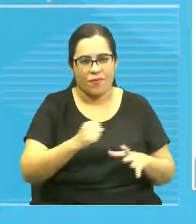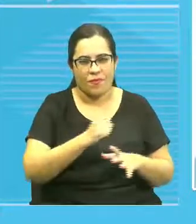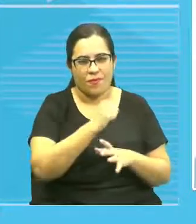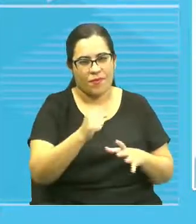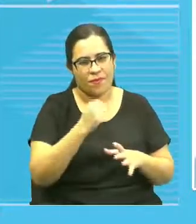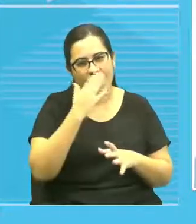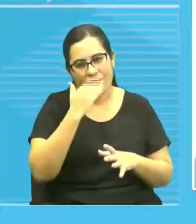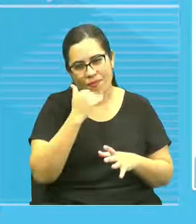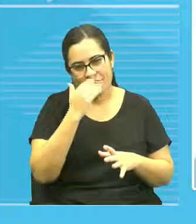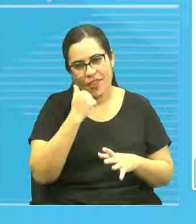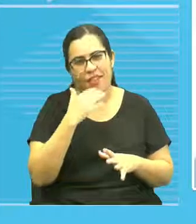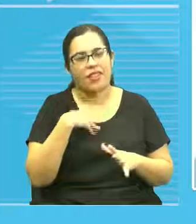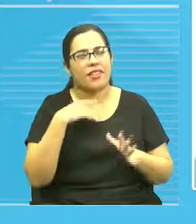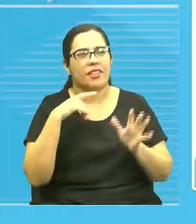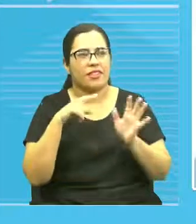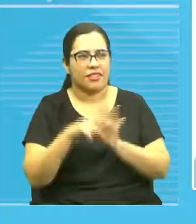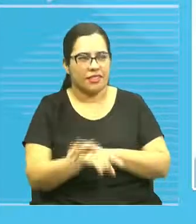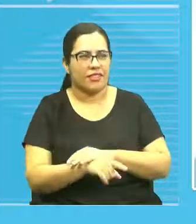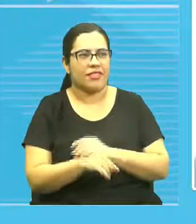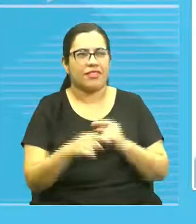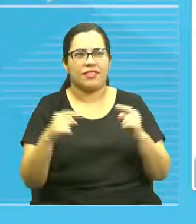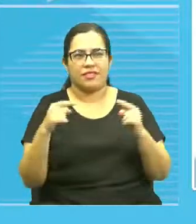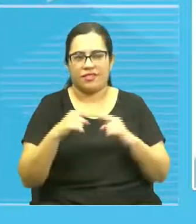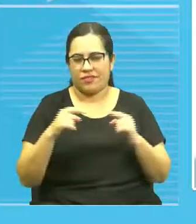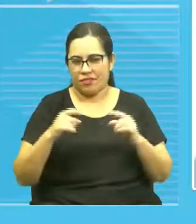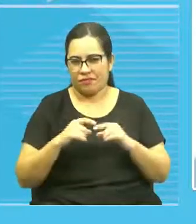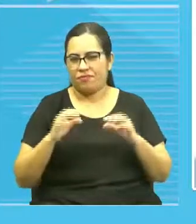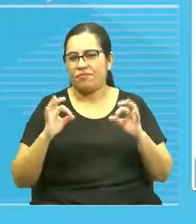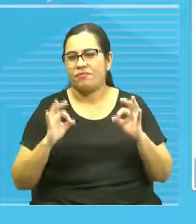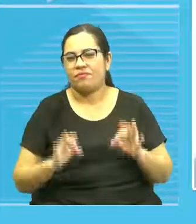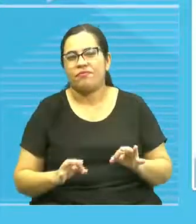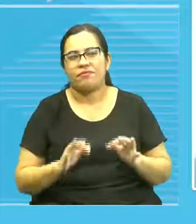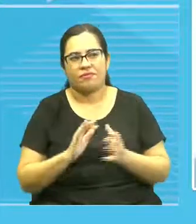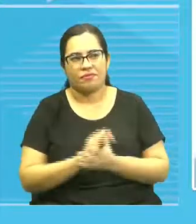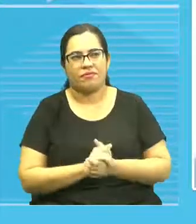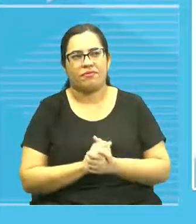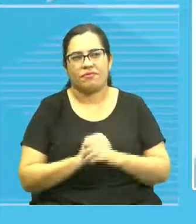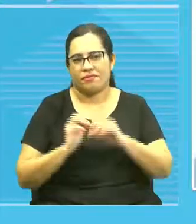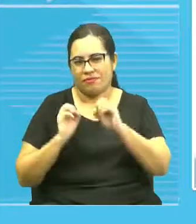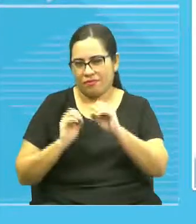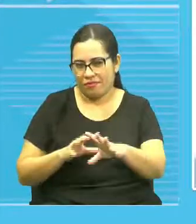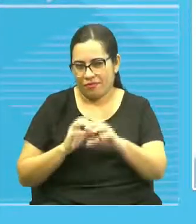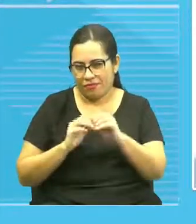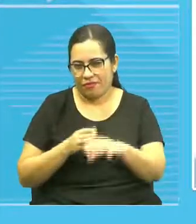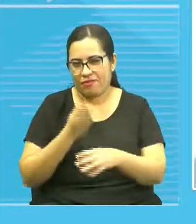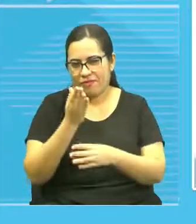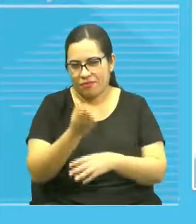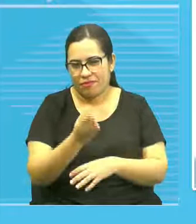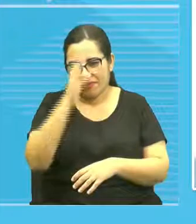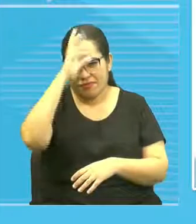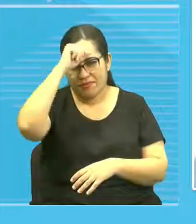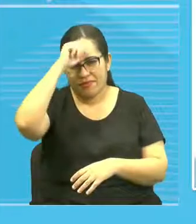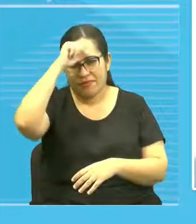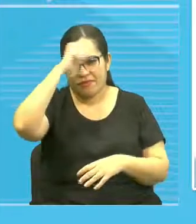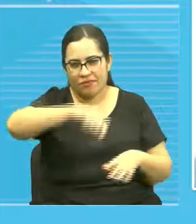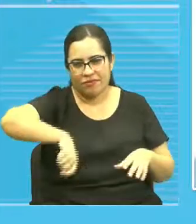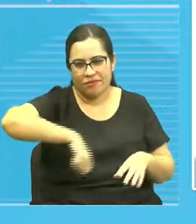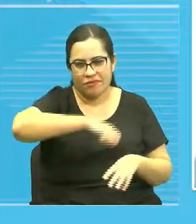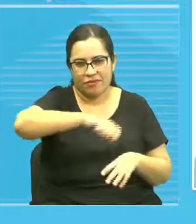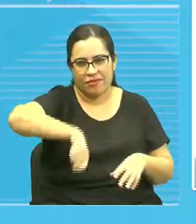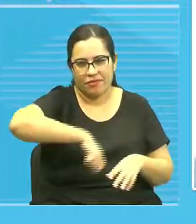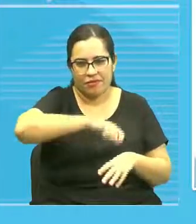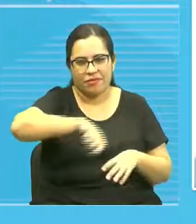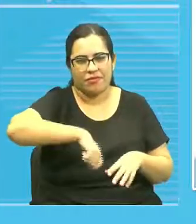Eu vou fazer uma pergunta que faz sentido, minha gente. Não tenho dúvida disso, não. Ela já te ensinou a cozinhar, Adriana?